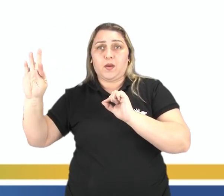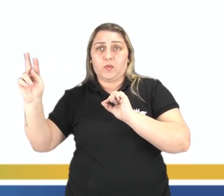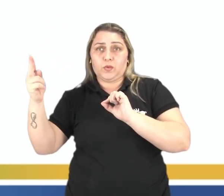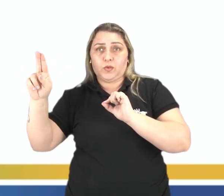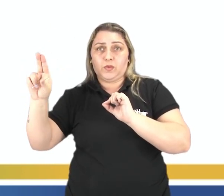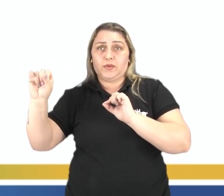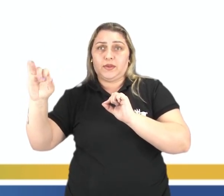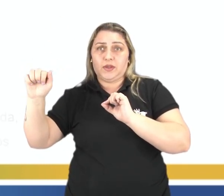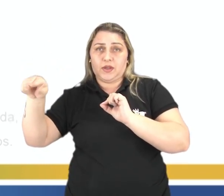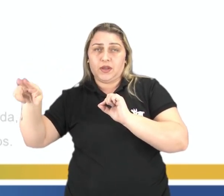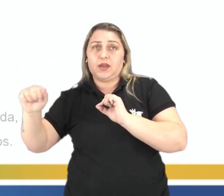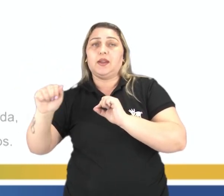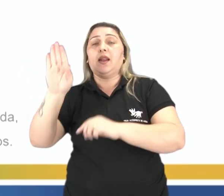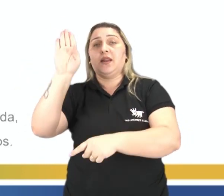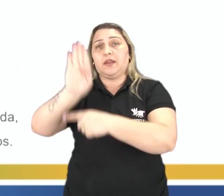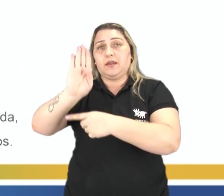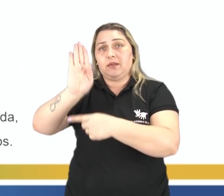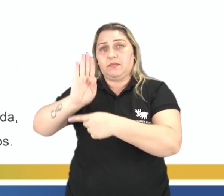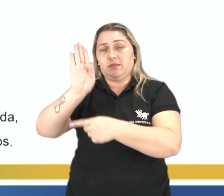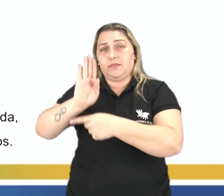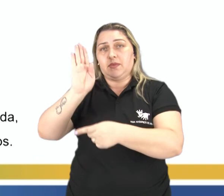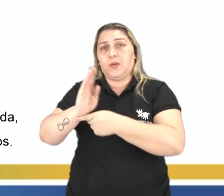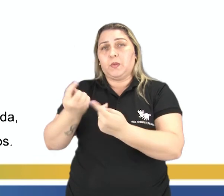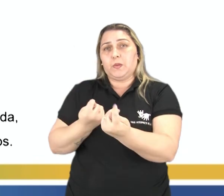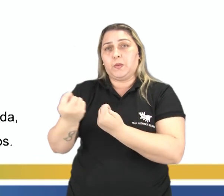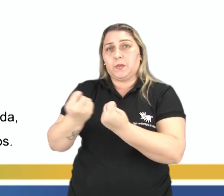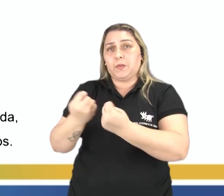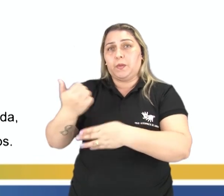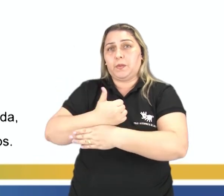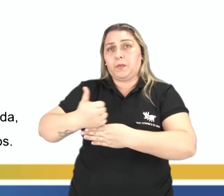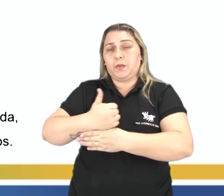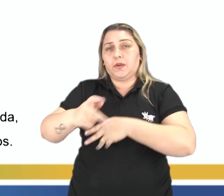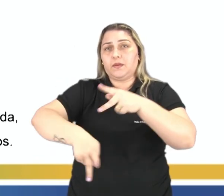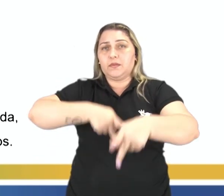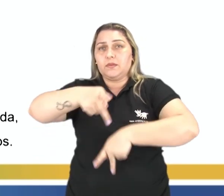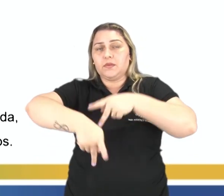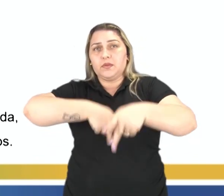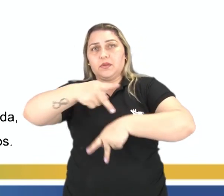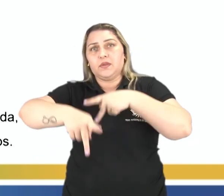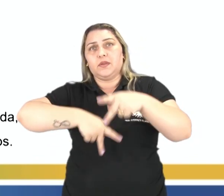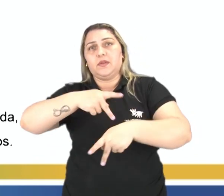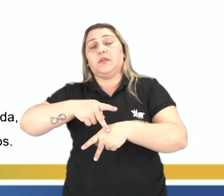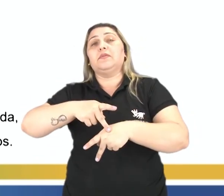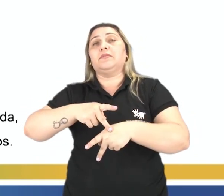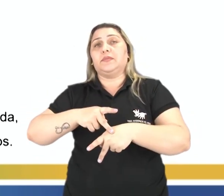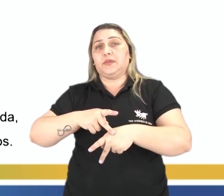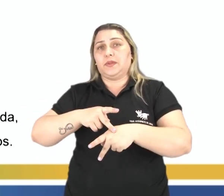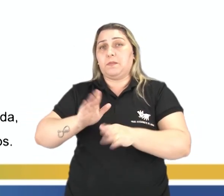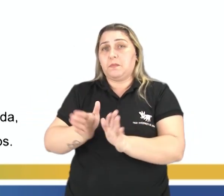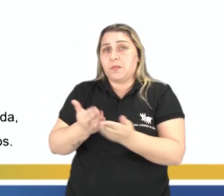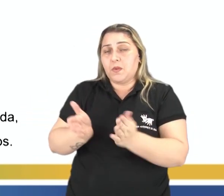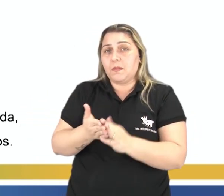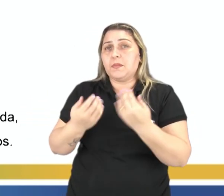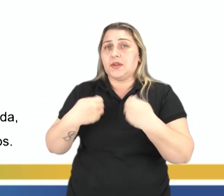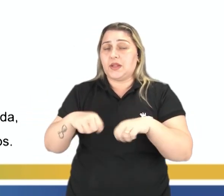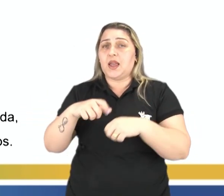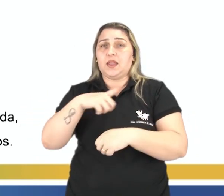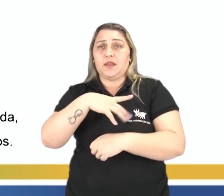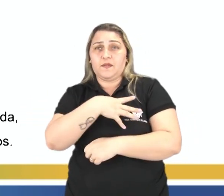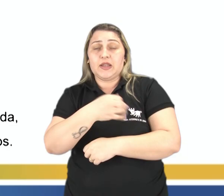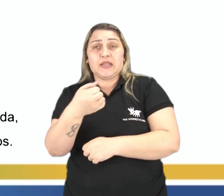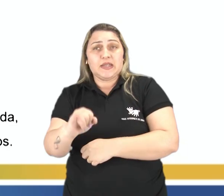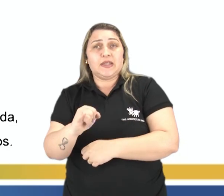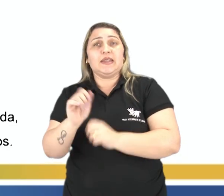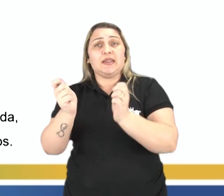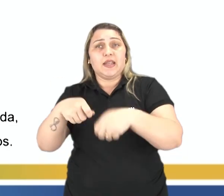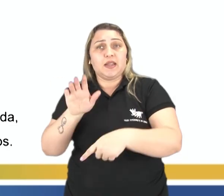vamos chegar na alternativa correta, letra B, ela defendia o controle moral da população, em que a população de baixa renda só deveria ter filhos, ela